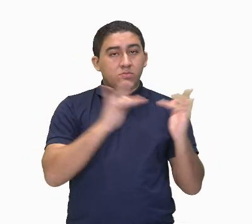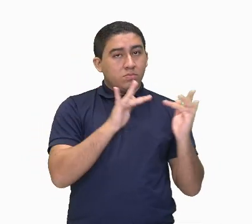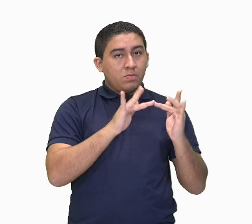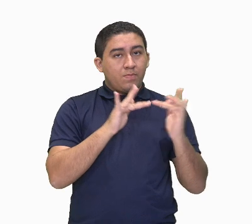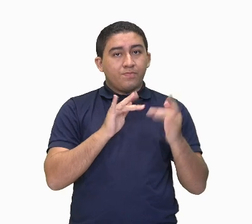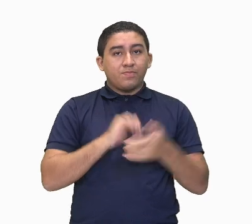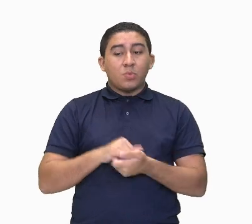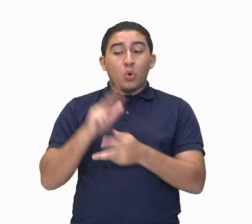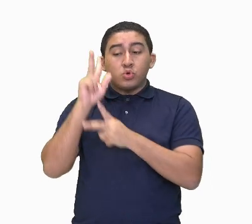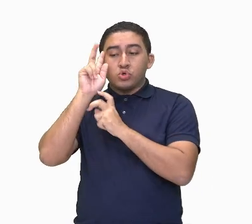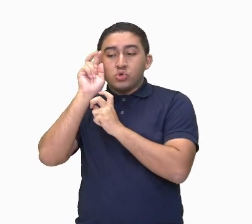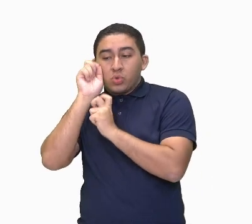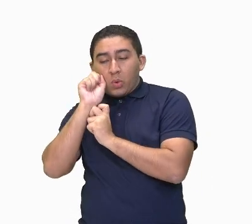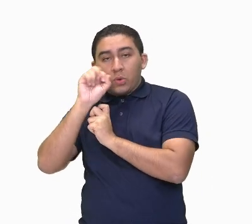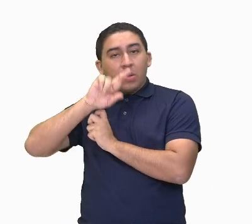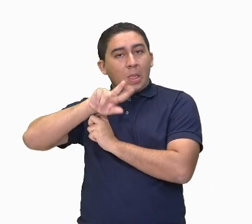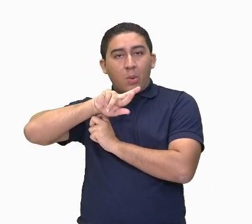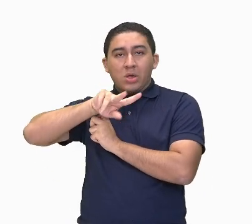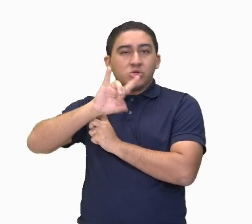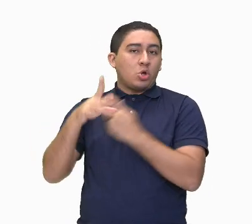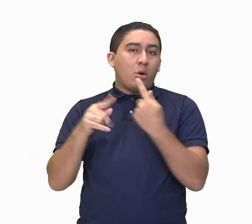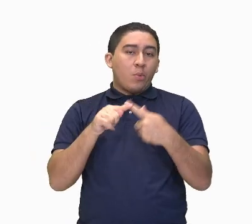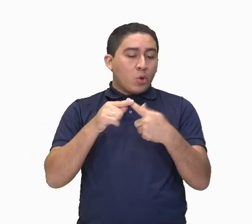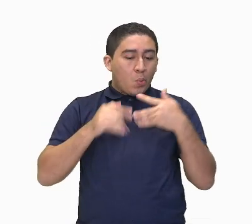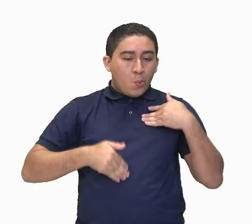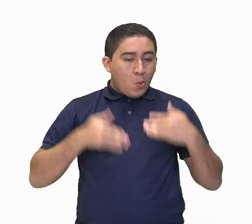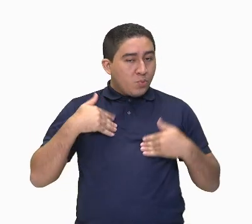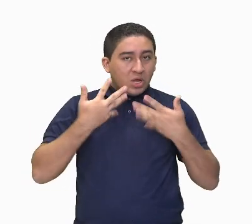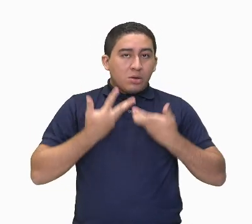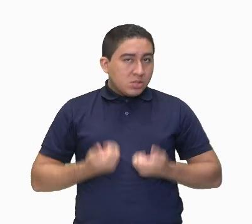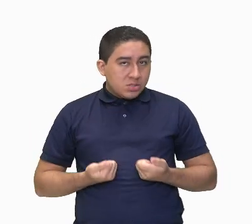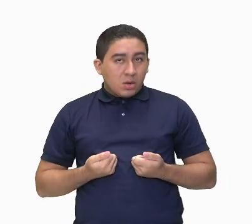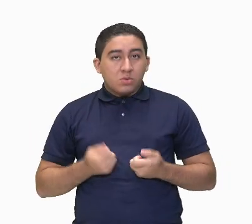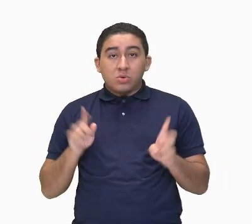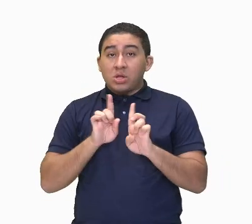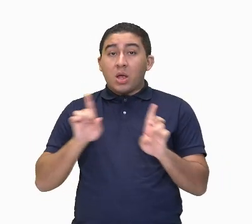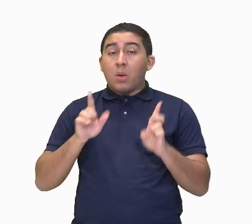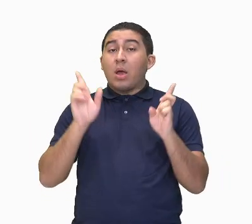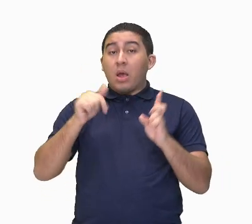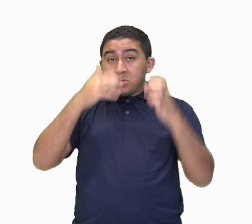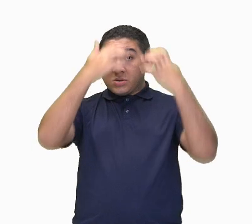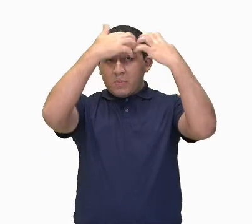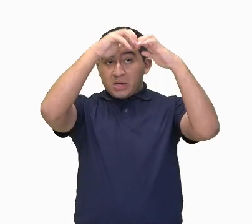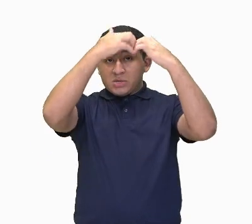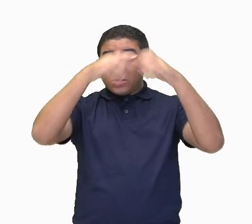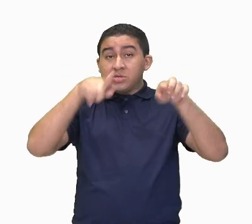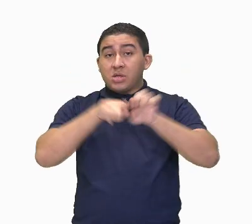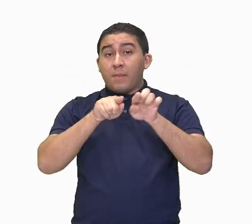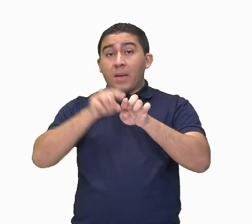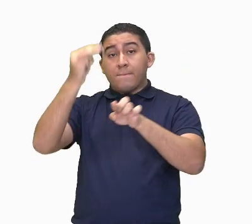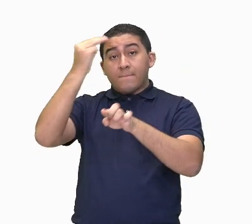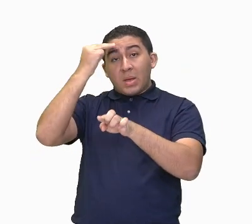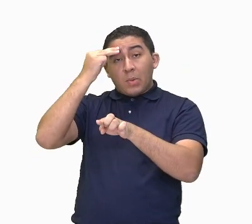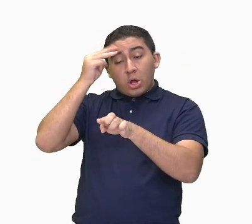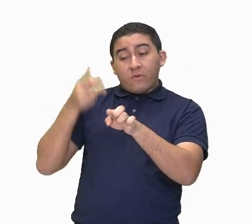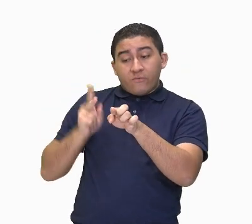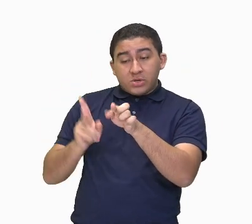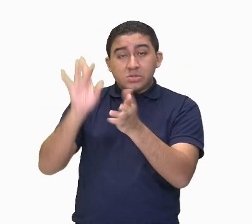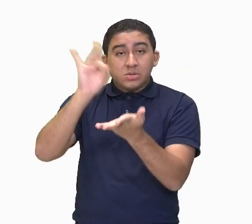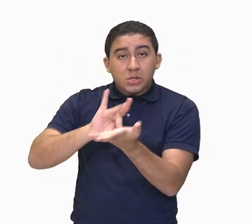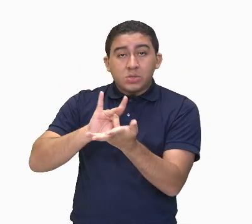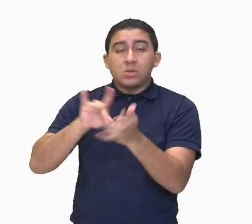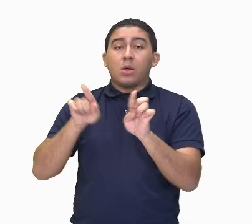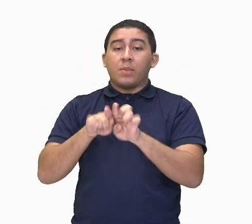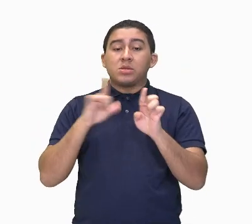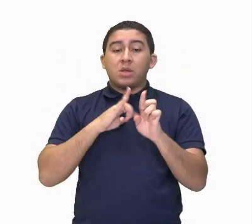não é só para a gente descansar o corpo, também vai servir para a gente descansar a mente, consolidando ali memórias e fortalecendo